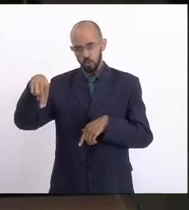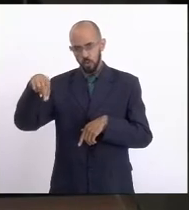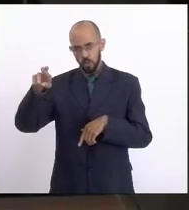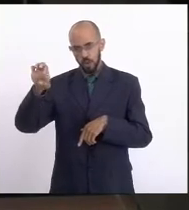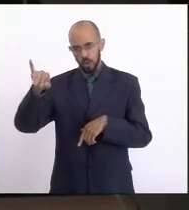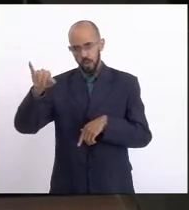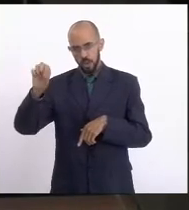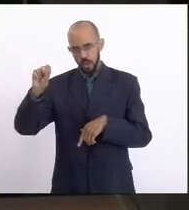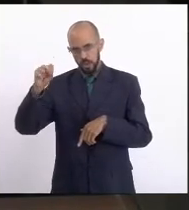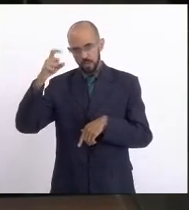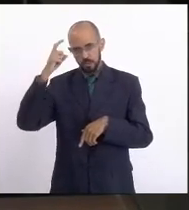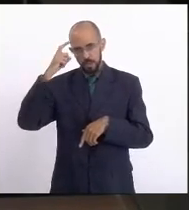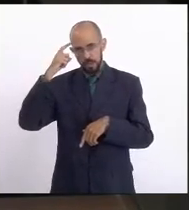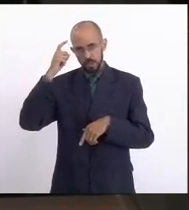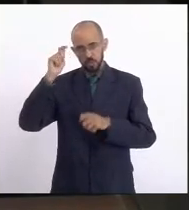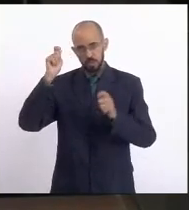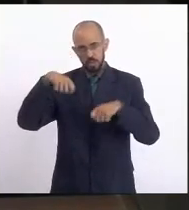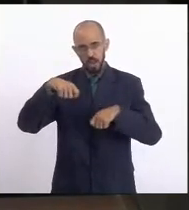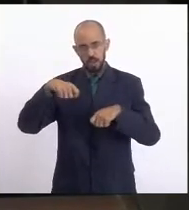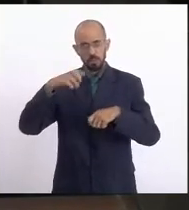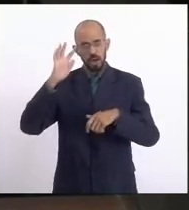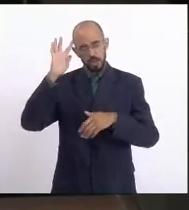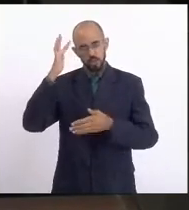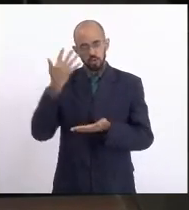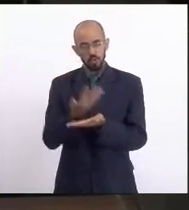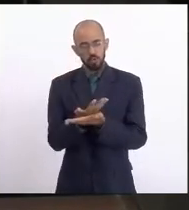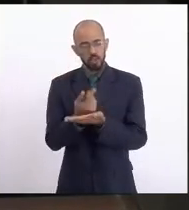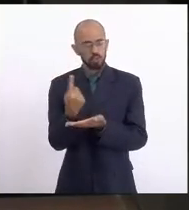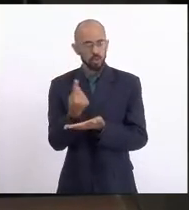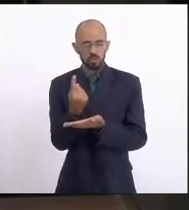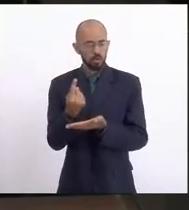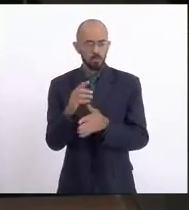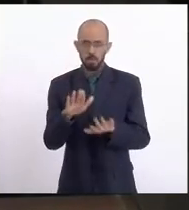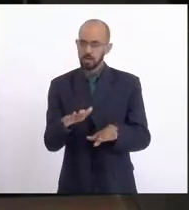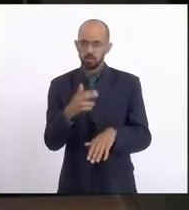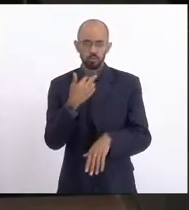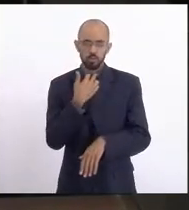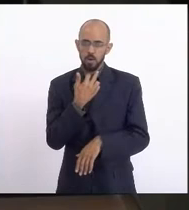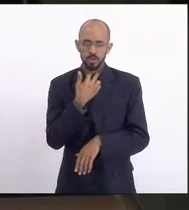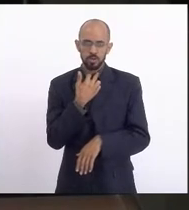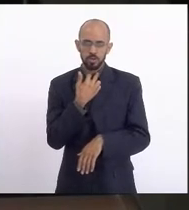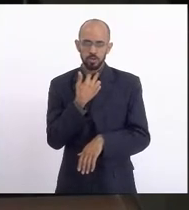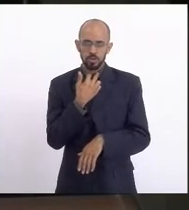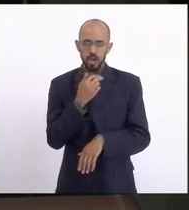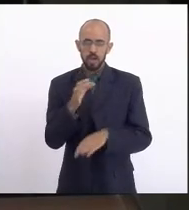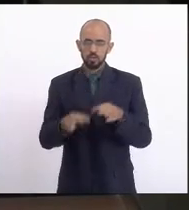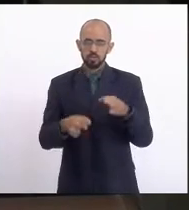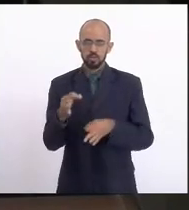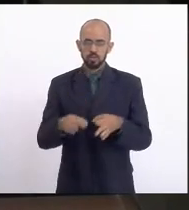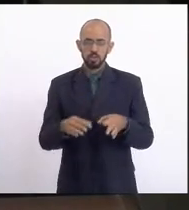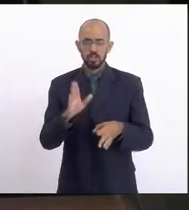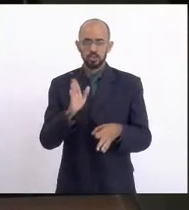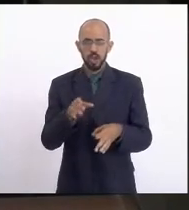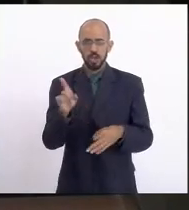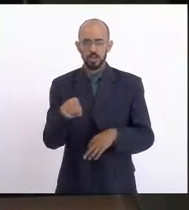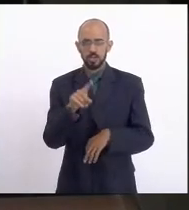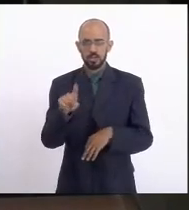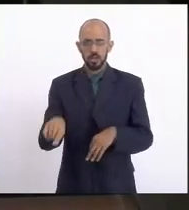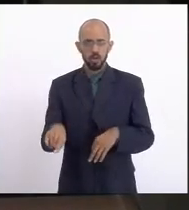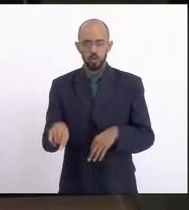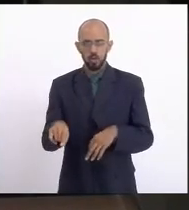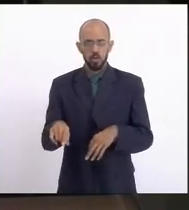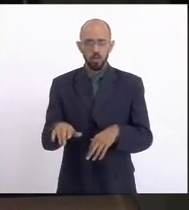podem. Hoje a Justiça já baixou uma primeira decisão, suspendendo qualquer iniciativa de municipalização do Hospital Adão Pereira